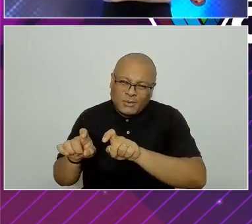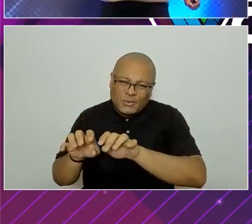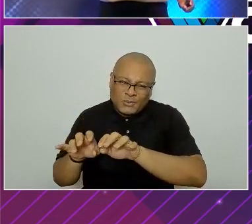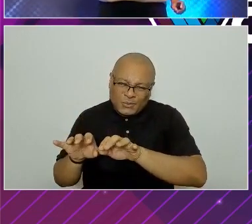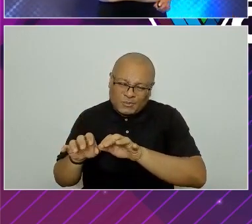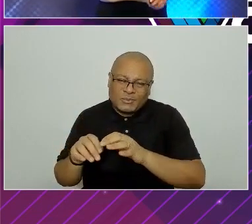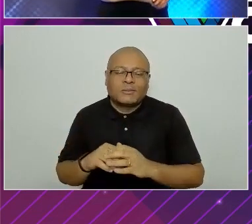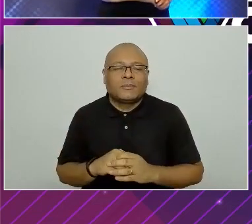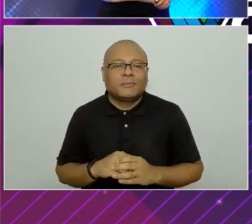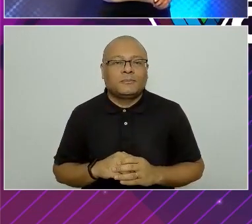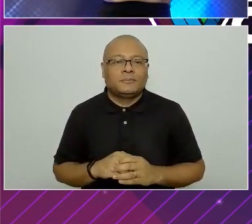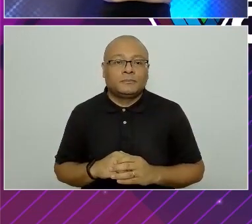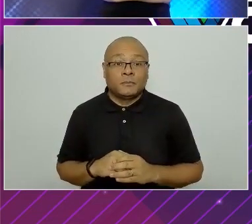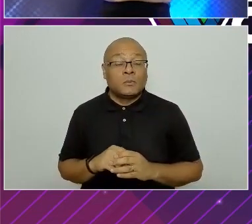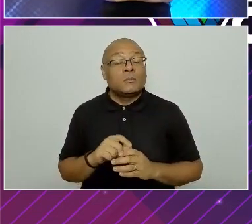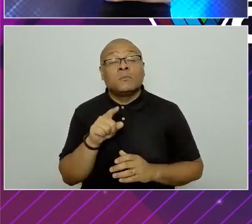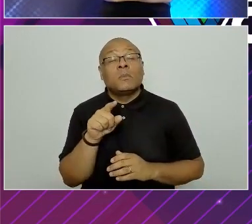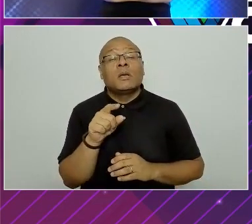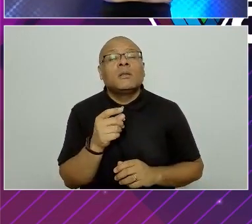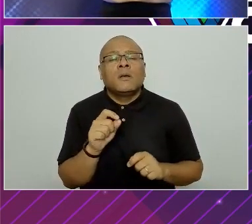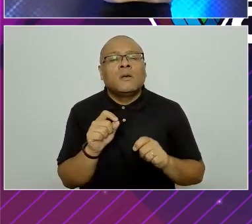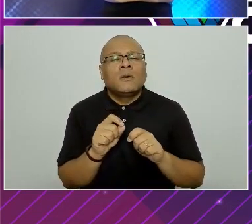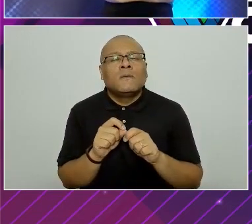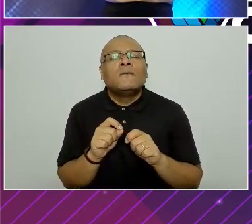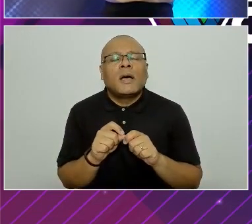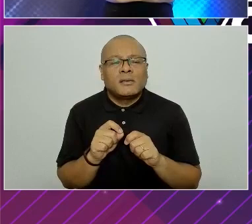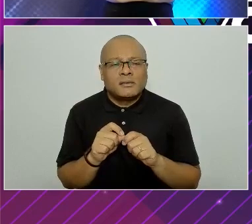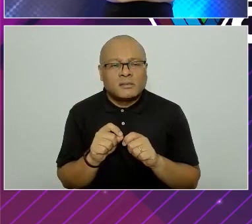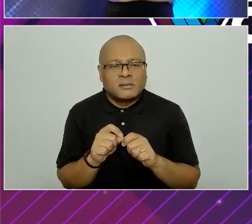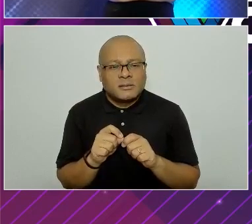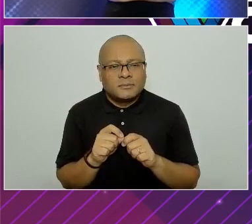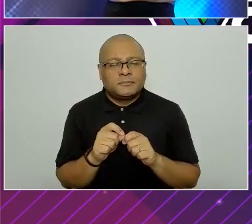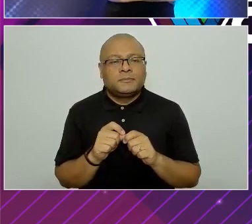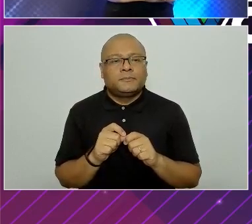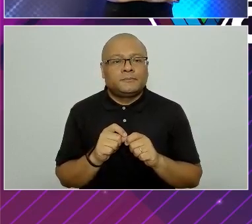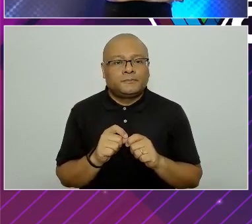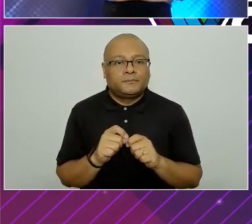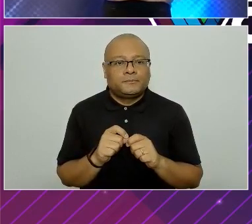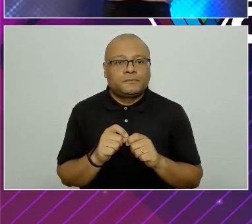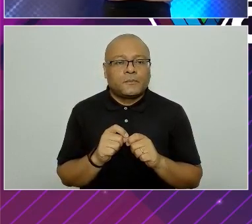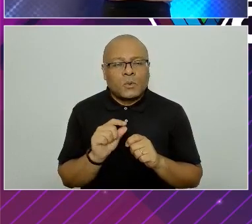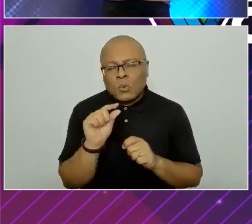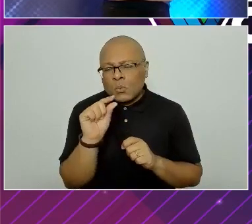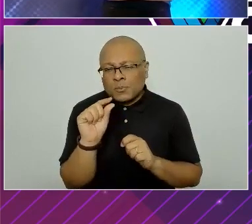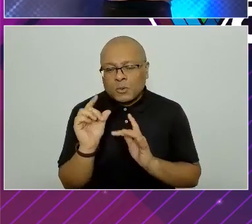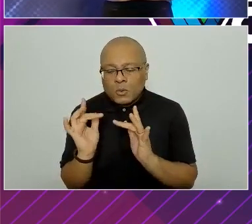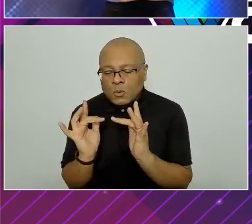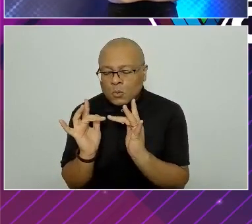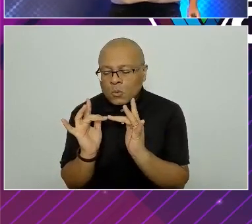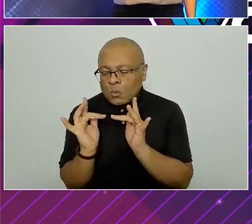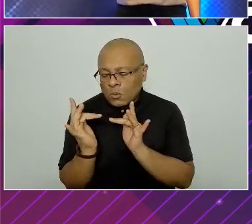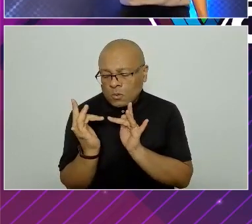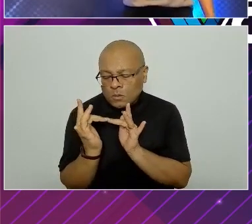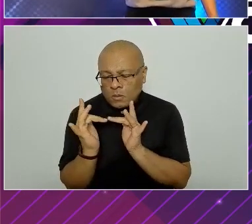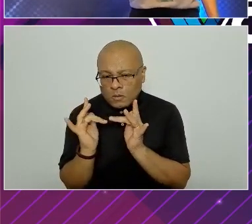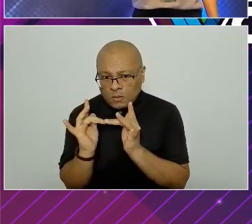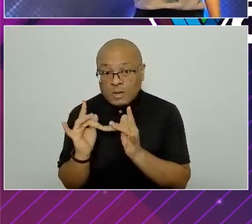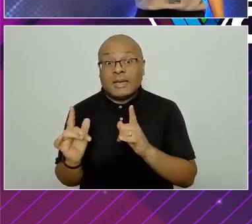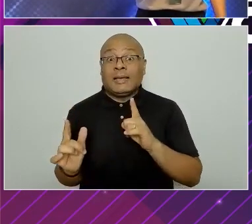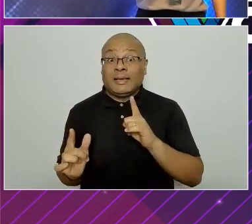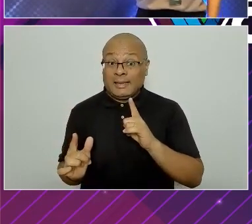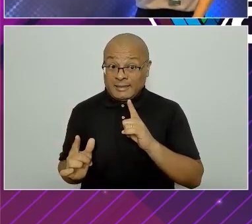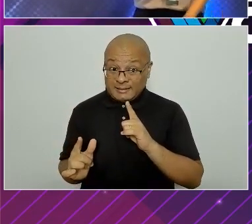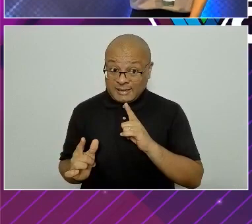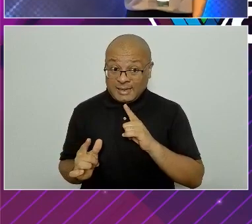aí, basicamente, numa rede básica, né? Com poucas conexões como essa, ela tem uma camada